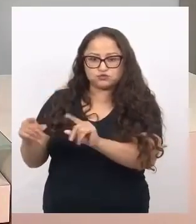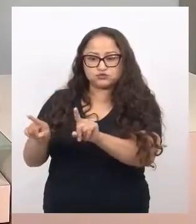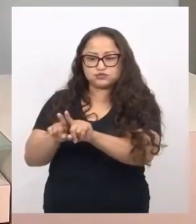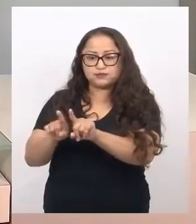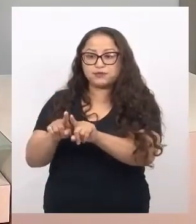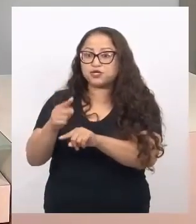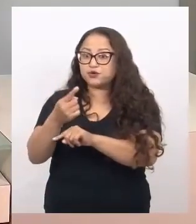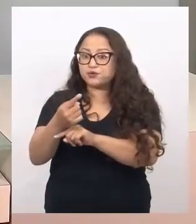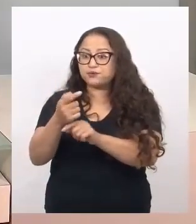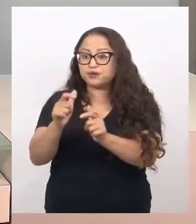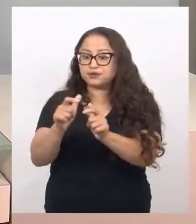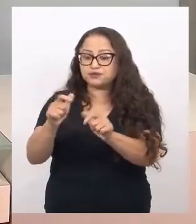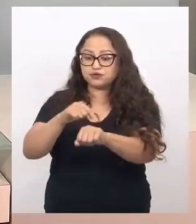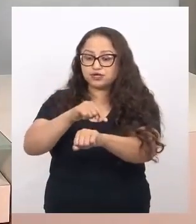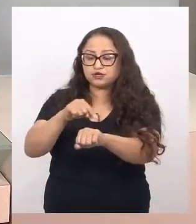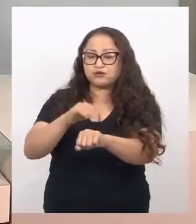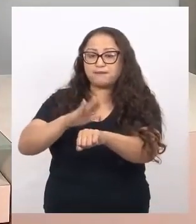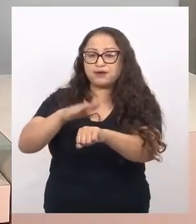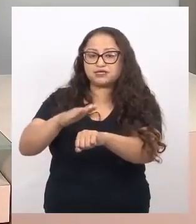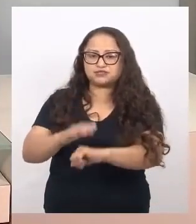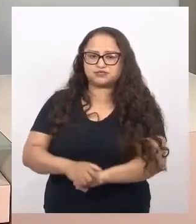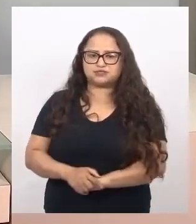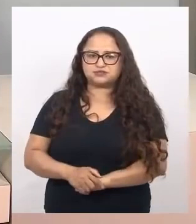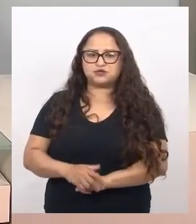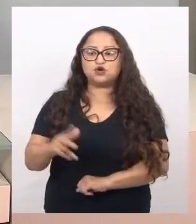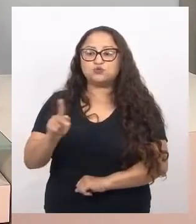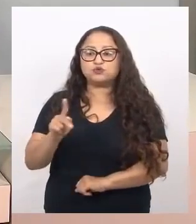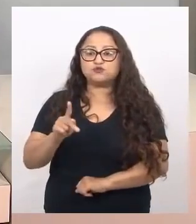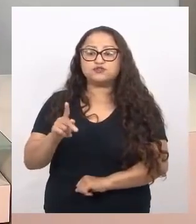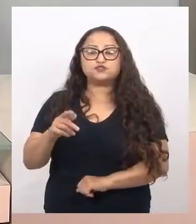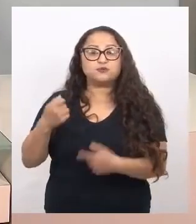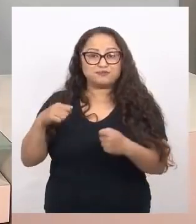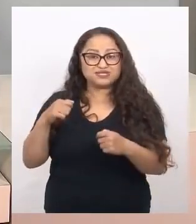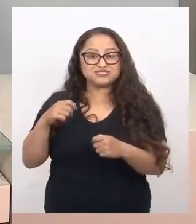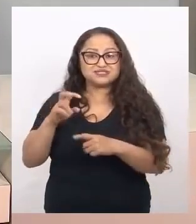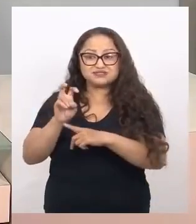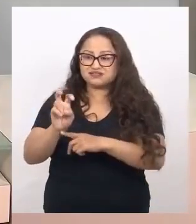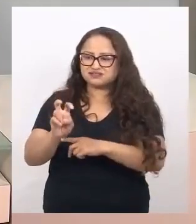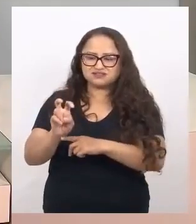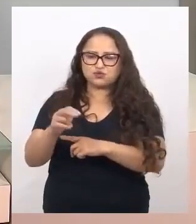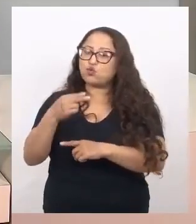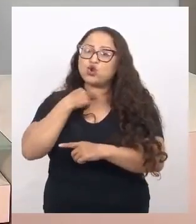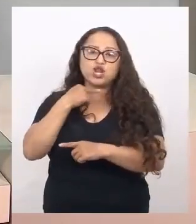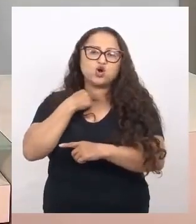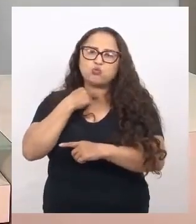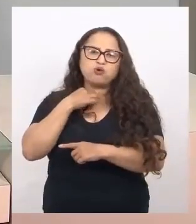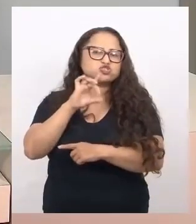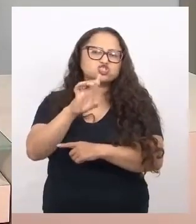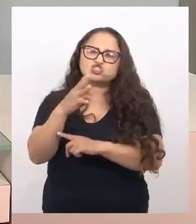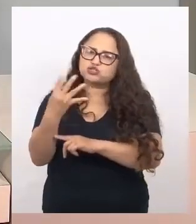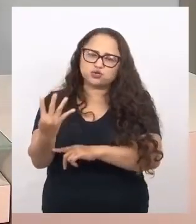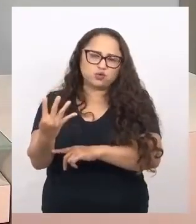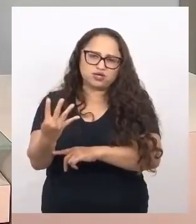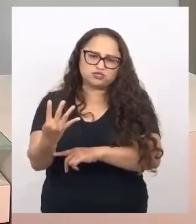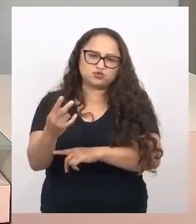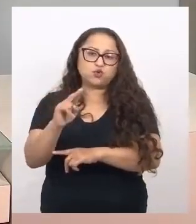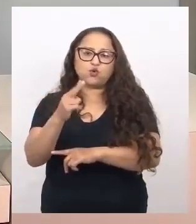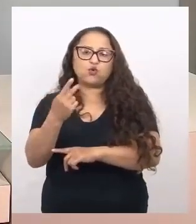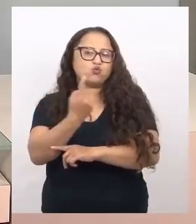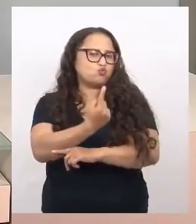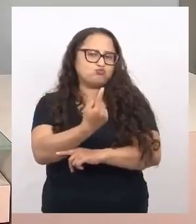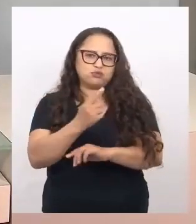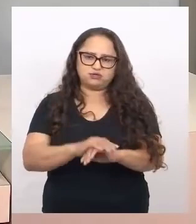O professor vai manifestar interesse nas 5 aulas. Não tem como o professor manifestar interesse só nas 4 ou só na